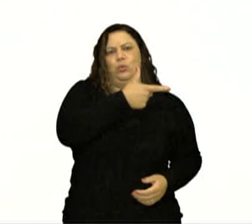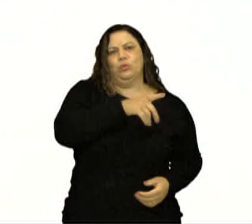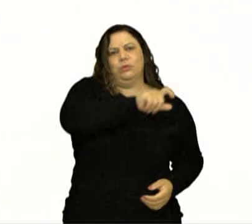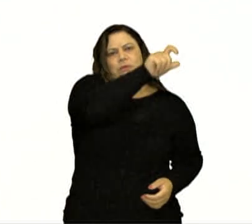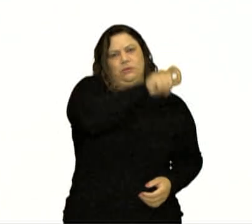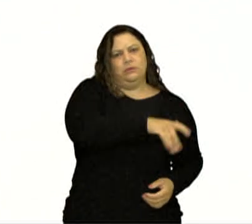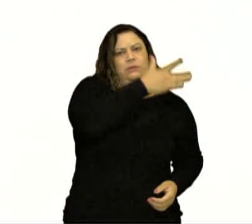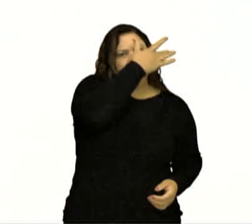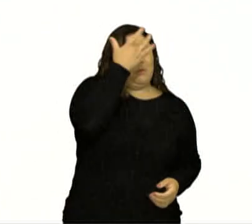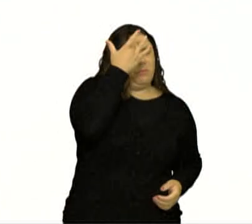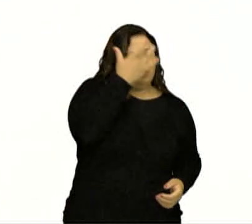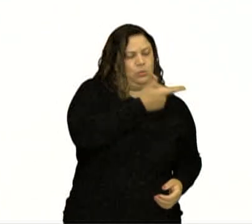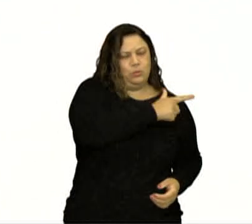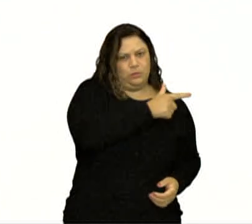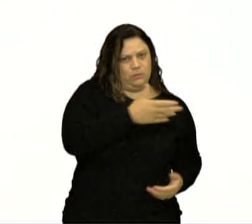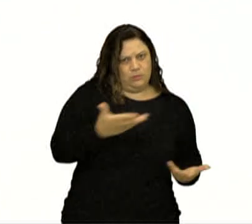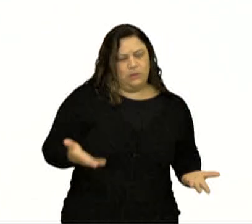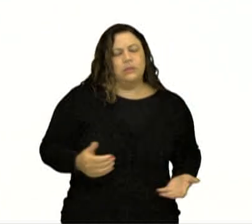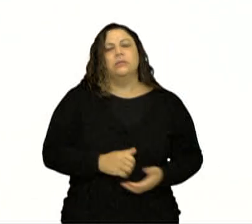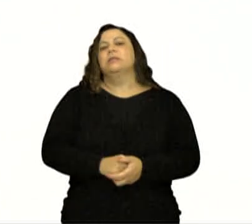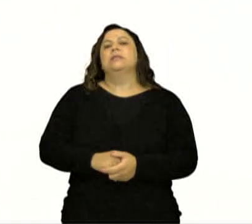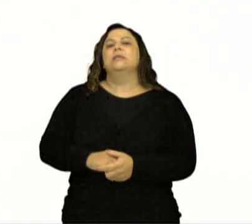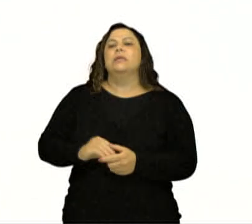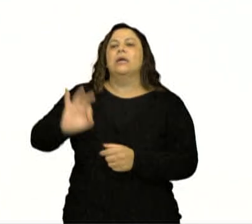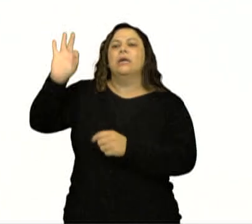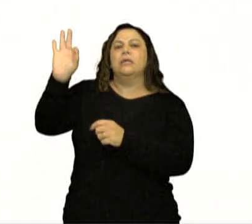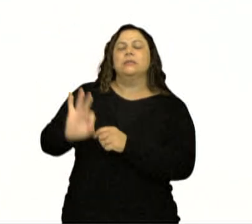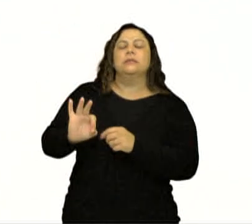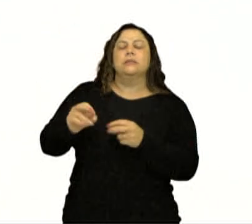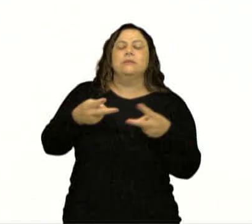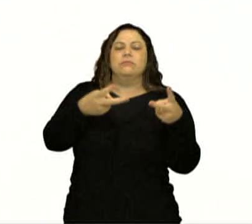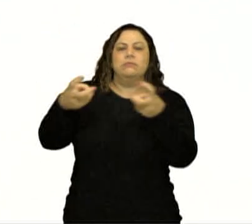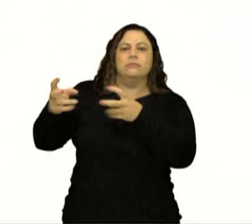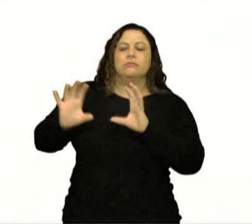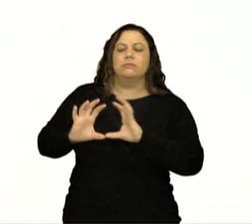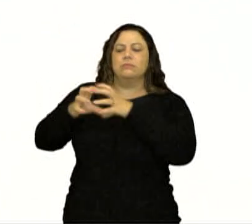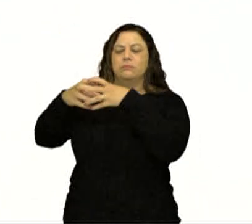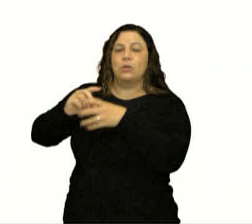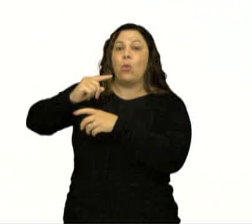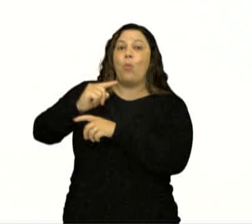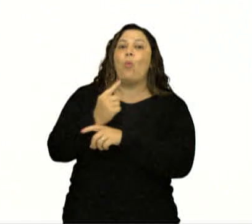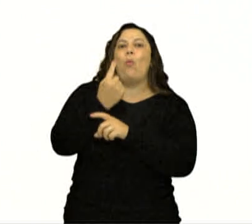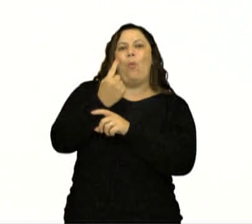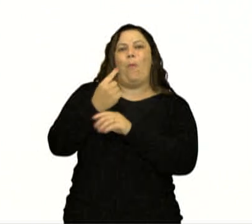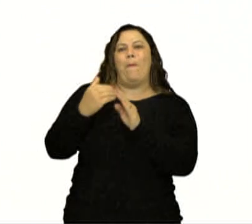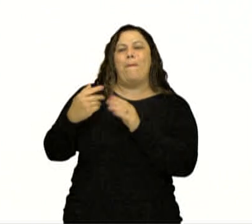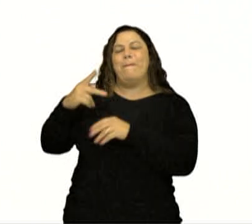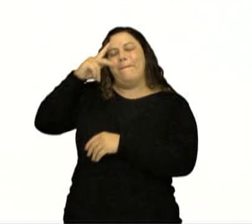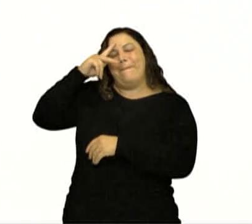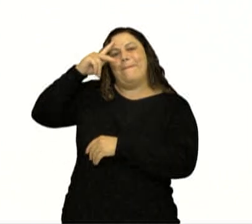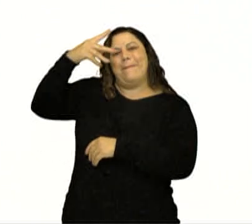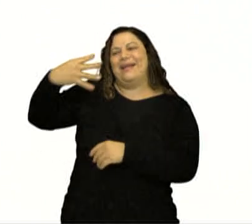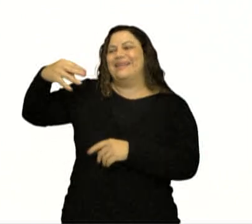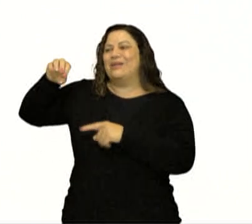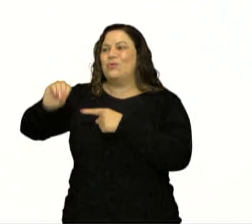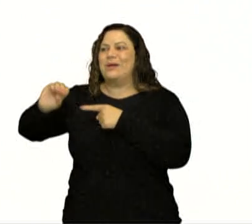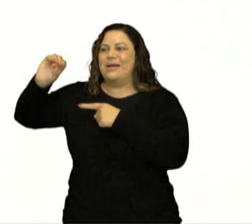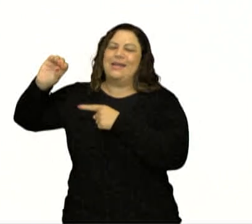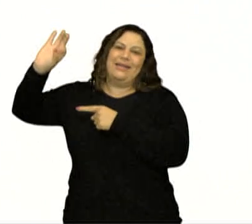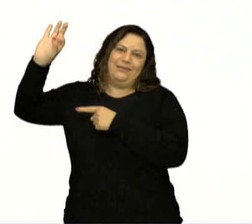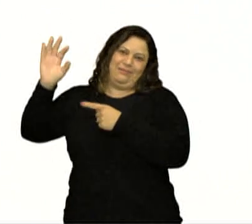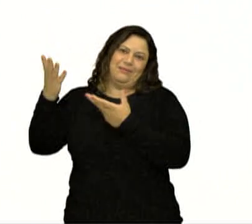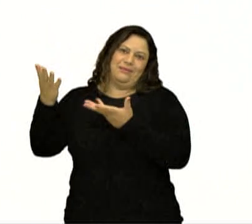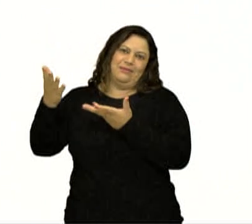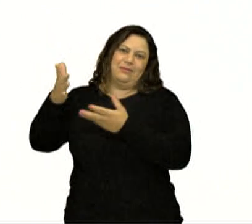esse fator. A taxa de incidência registrada na comunidade é de 1 para cada 40 habitantes, então é altíssima,